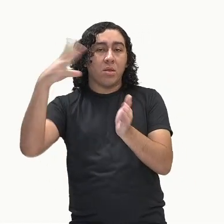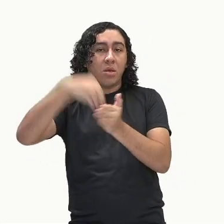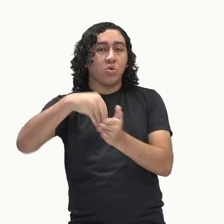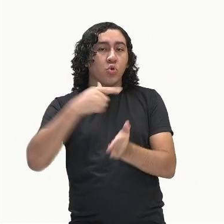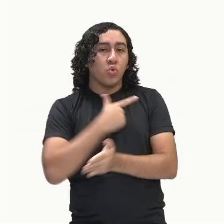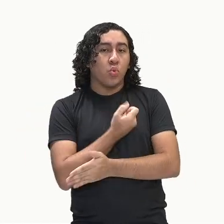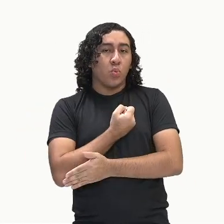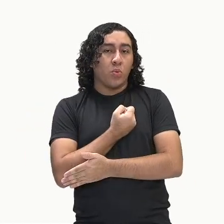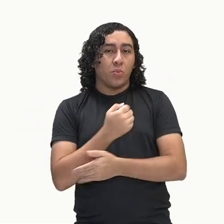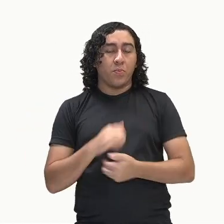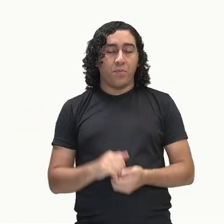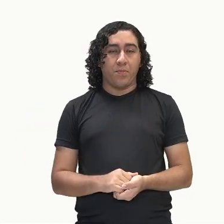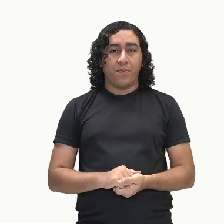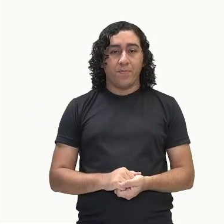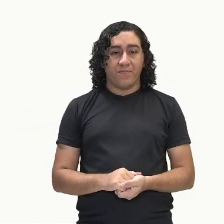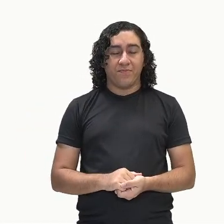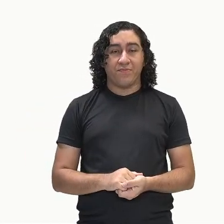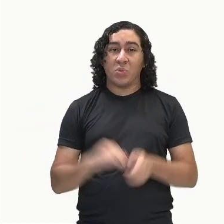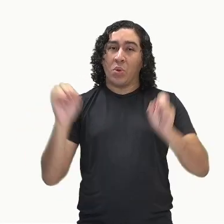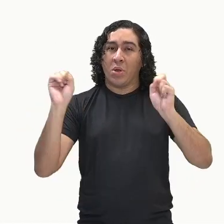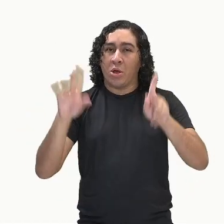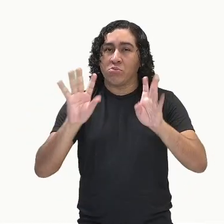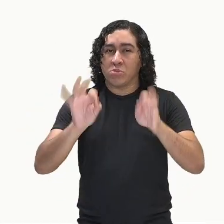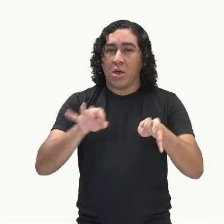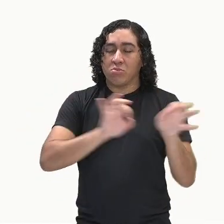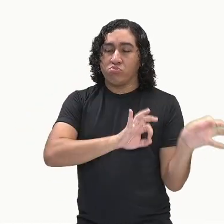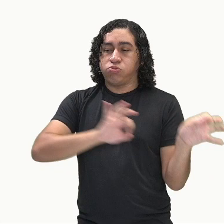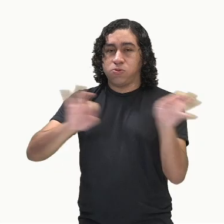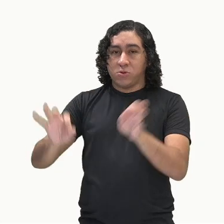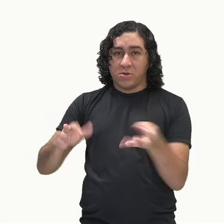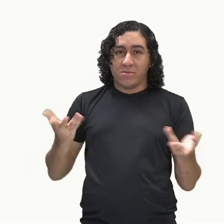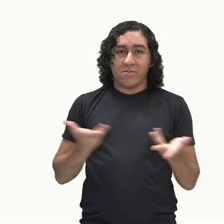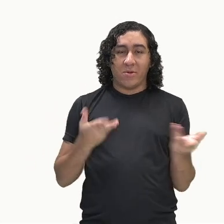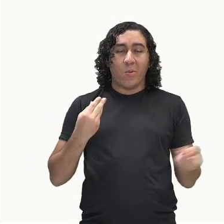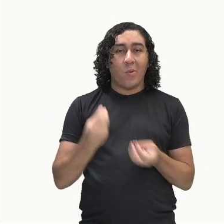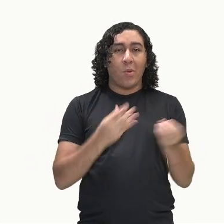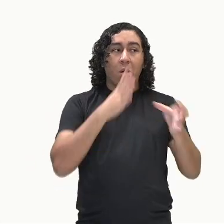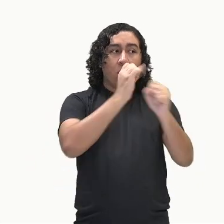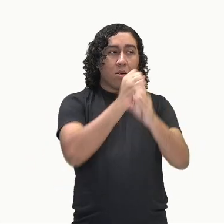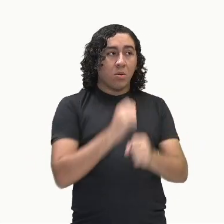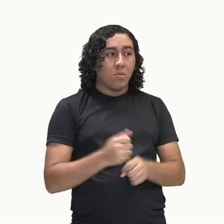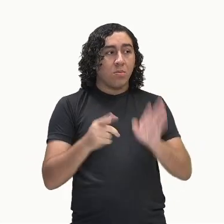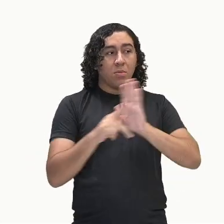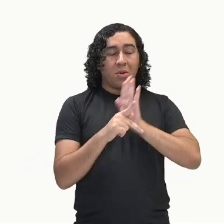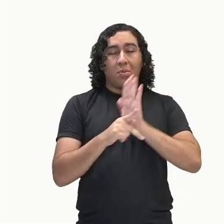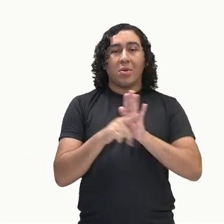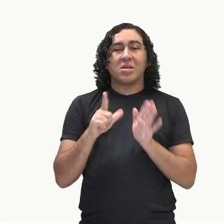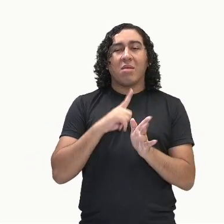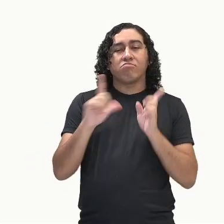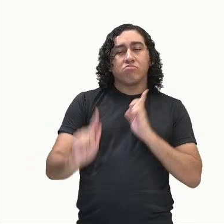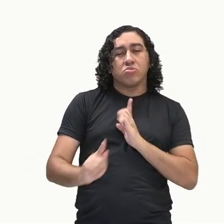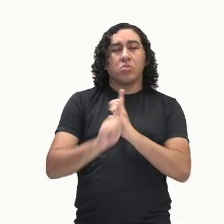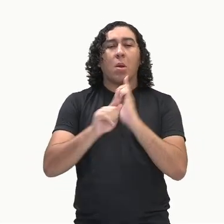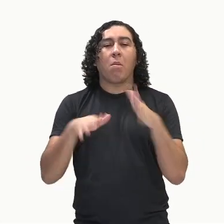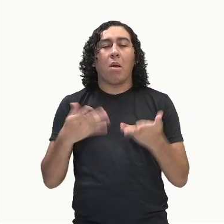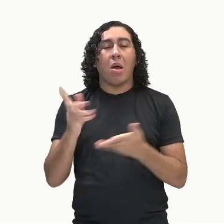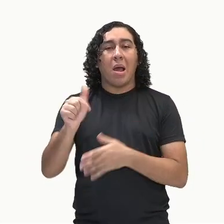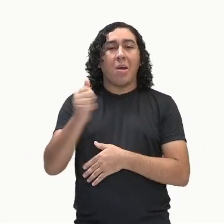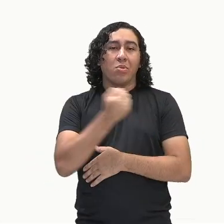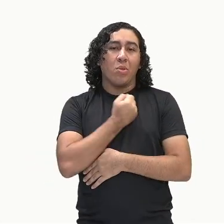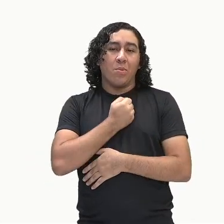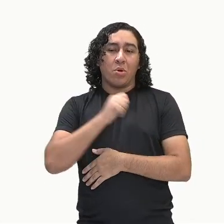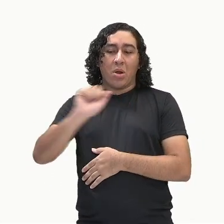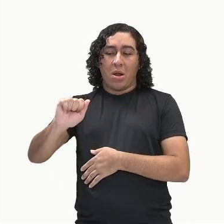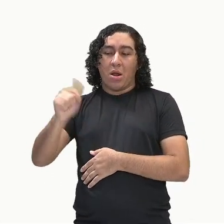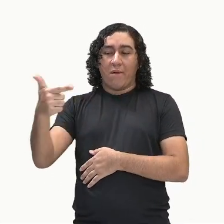Certo, meus amigos? Tranquilo até aí? Então, como é que a gente vai fazer para descobrir lá quem é o